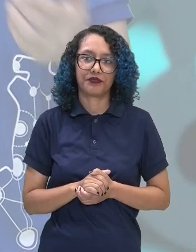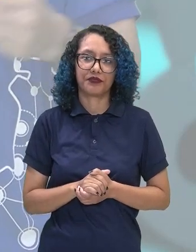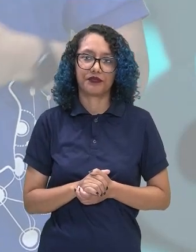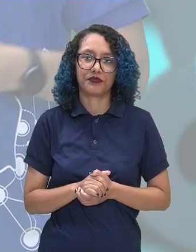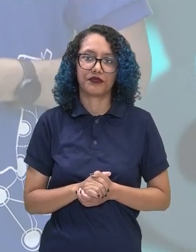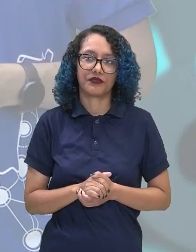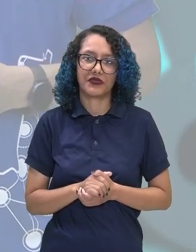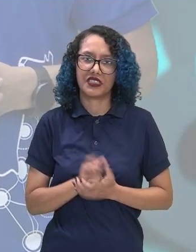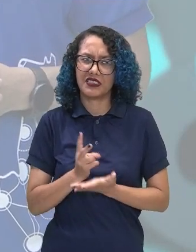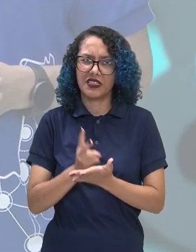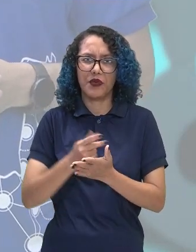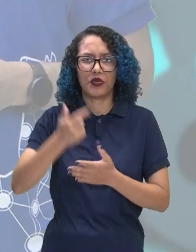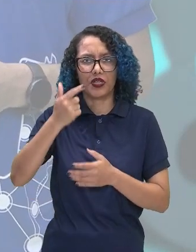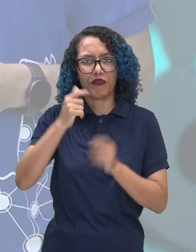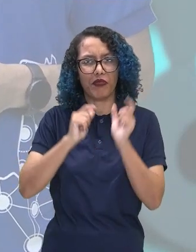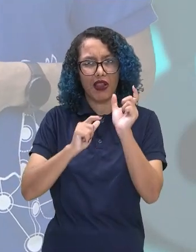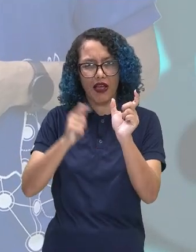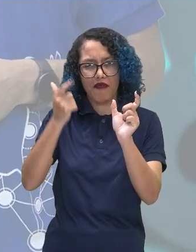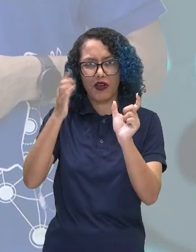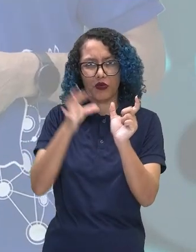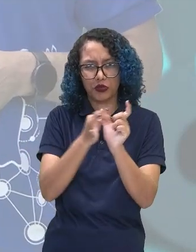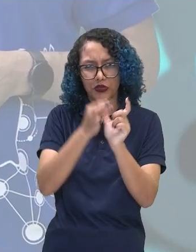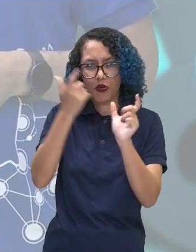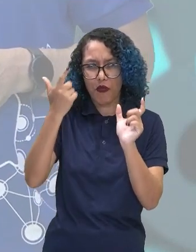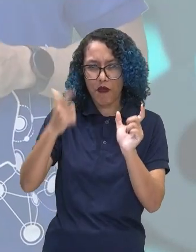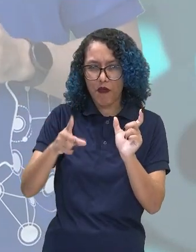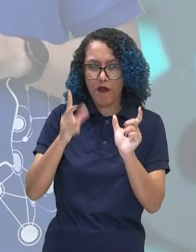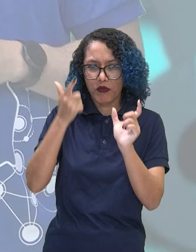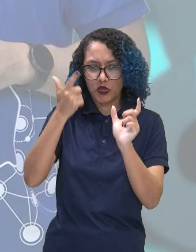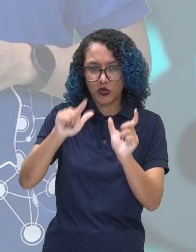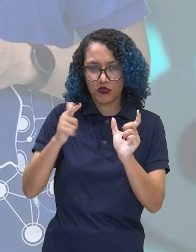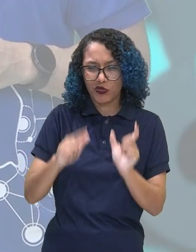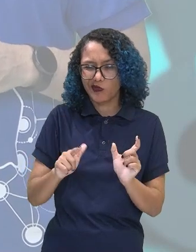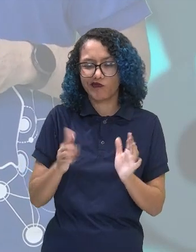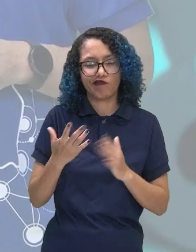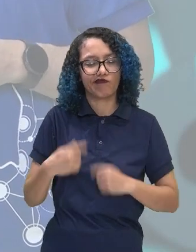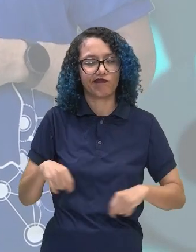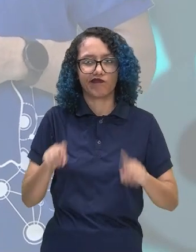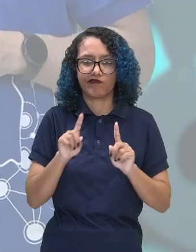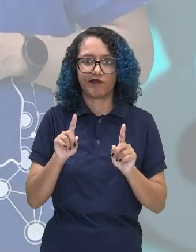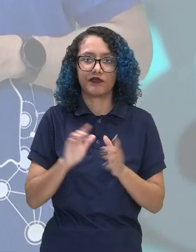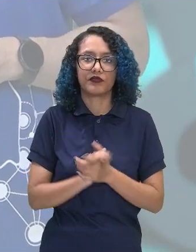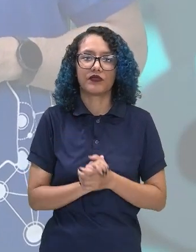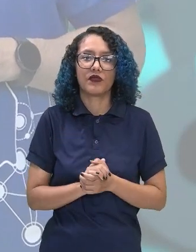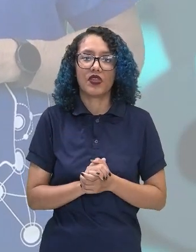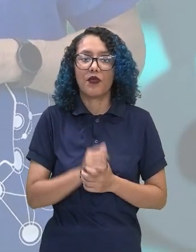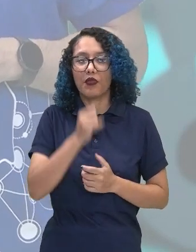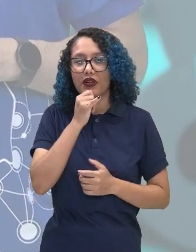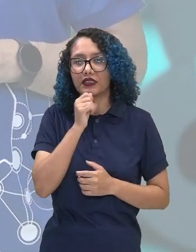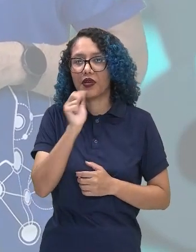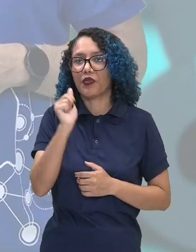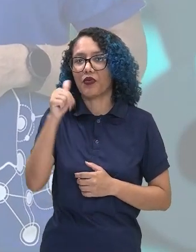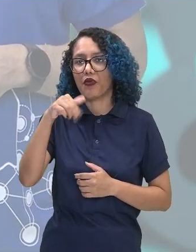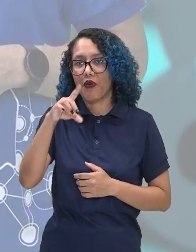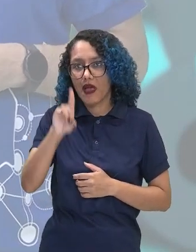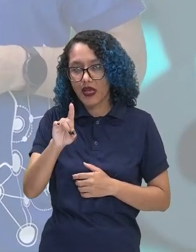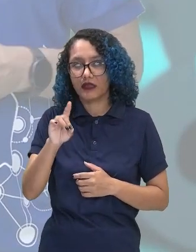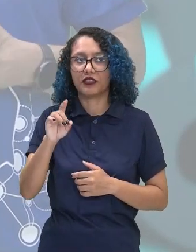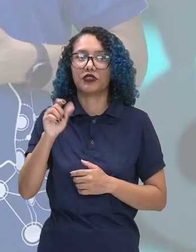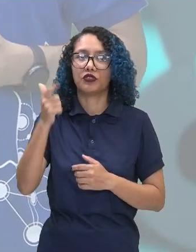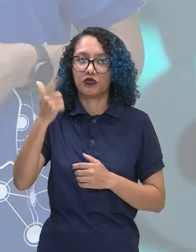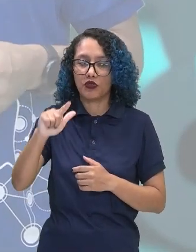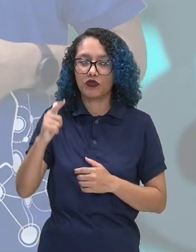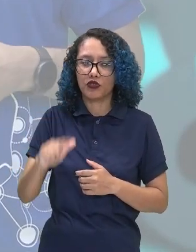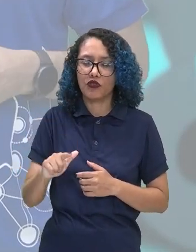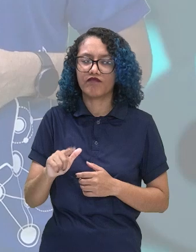repitamos várias vezes a mesma conjunção, tá? Por exemplo, você não vai utilizar o and o tempo todo. É importante,